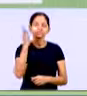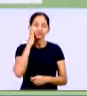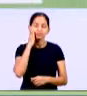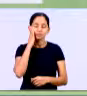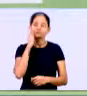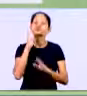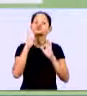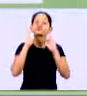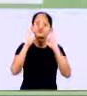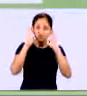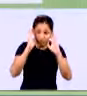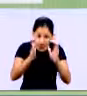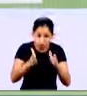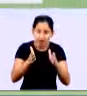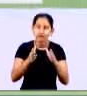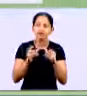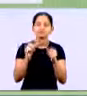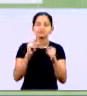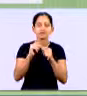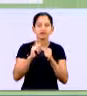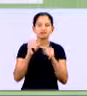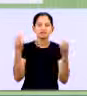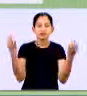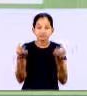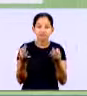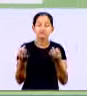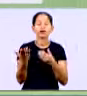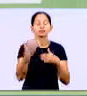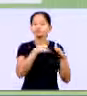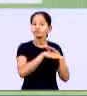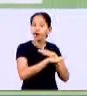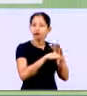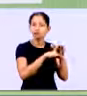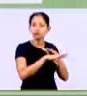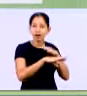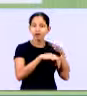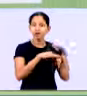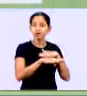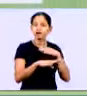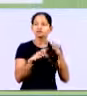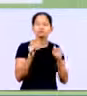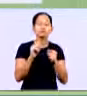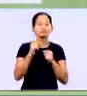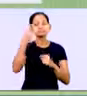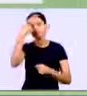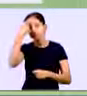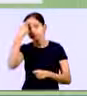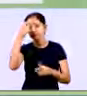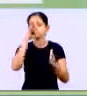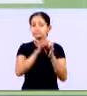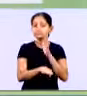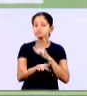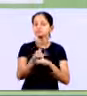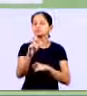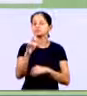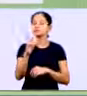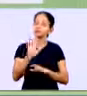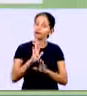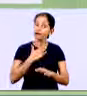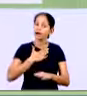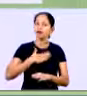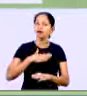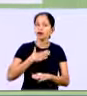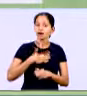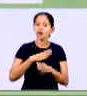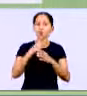Ele já deve estar acrescido desse estoque que você deve manter. Então, essas unidades aqui, quando subtrair, deve manter aquele estoque que você considera de reserva